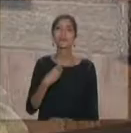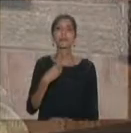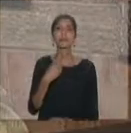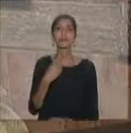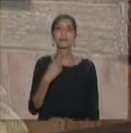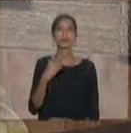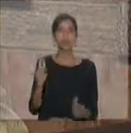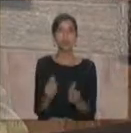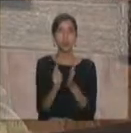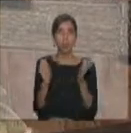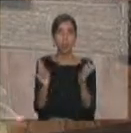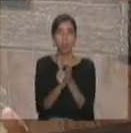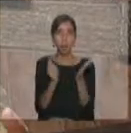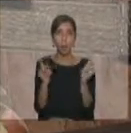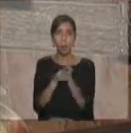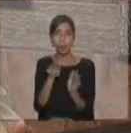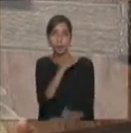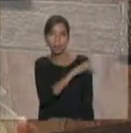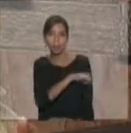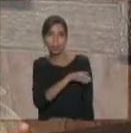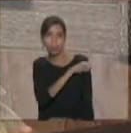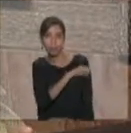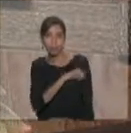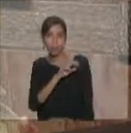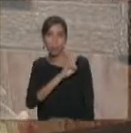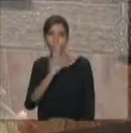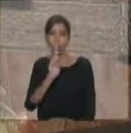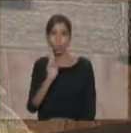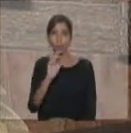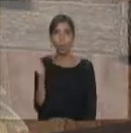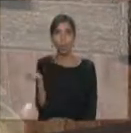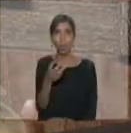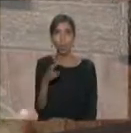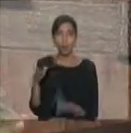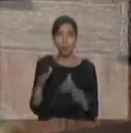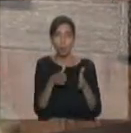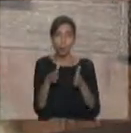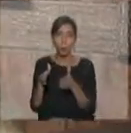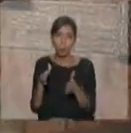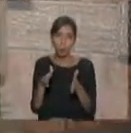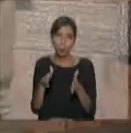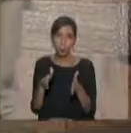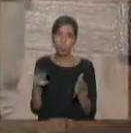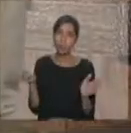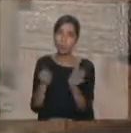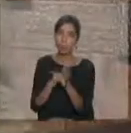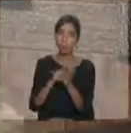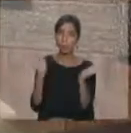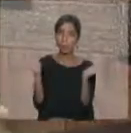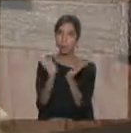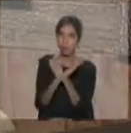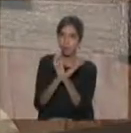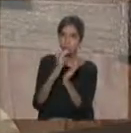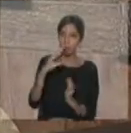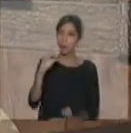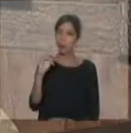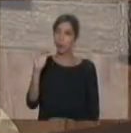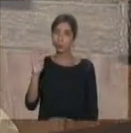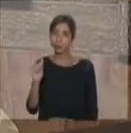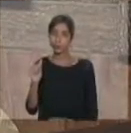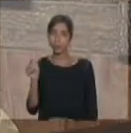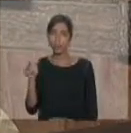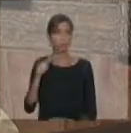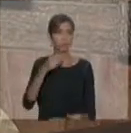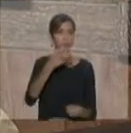distribuindo um jornal do Rio de Janeiro, chamado Novos Rumos, que era o jornal do Partido Comunista. E